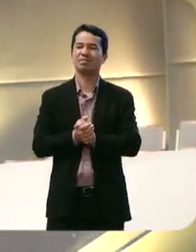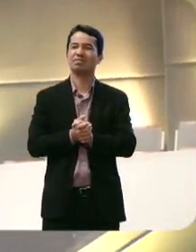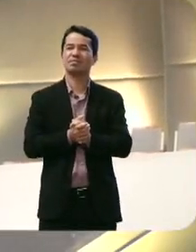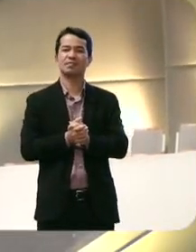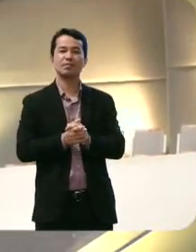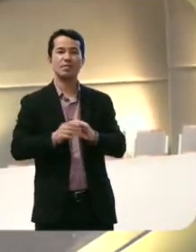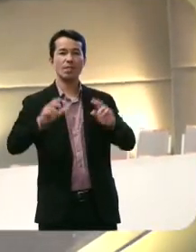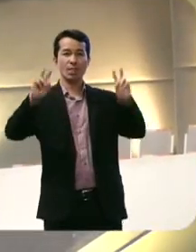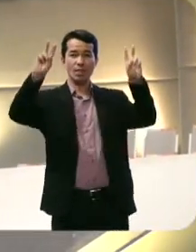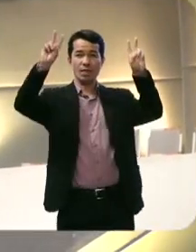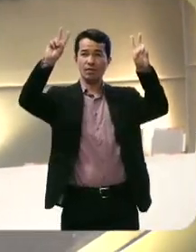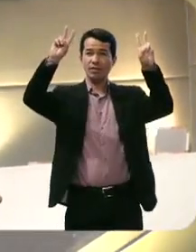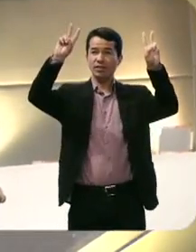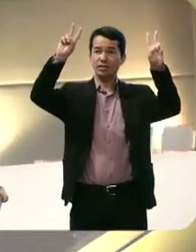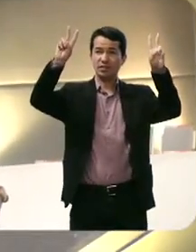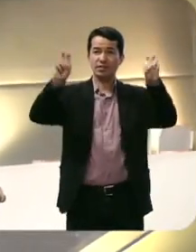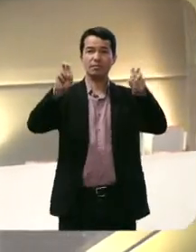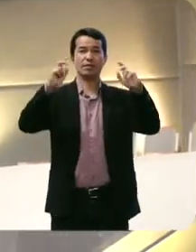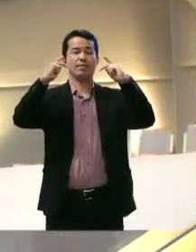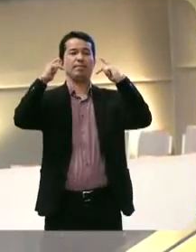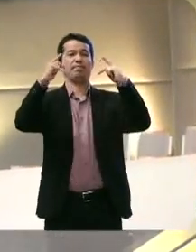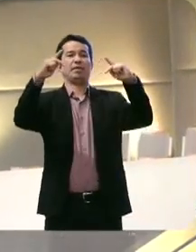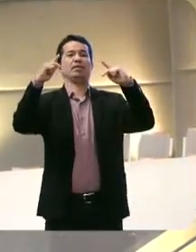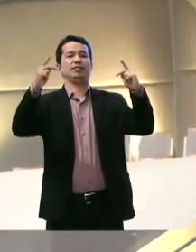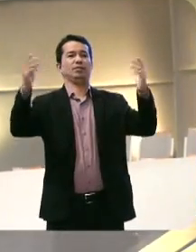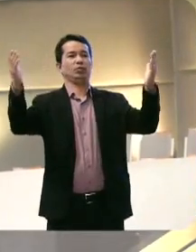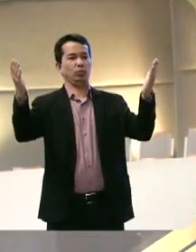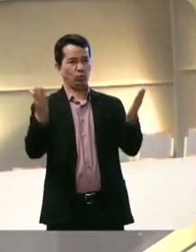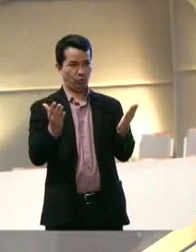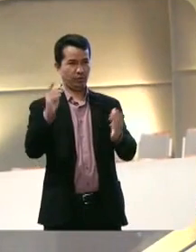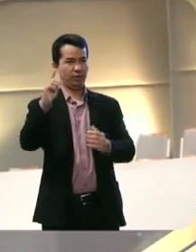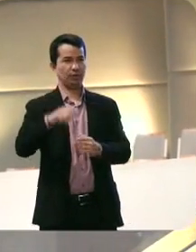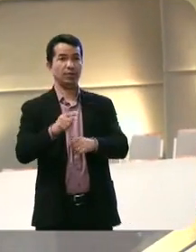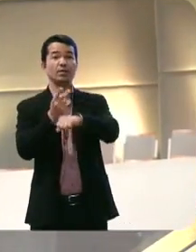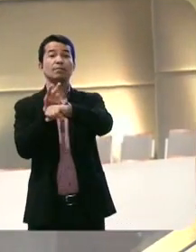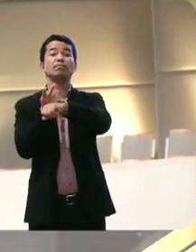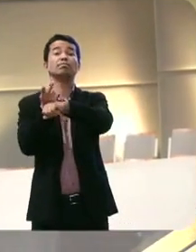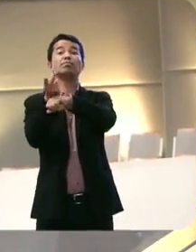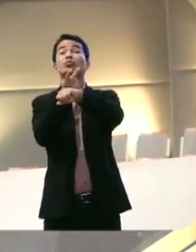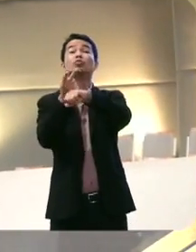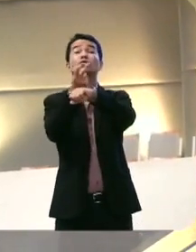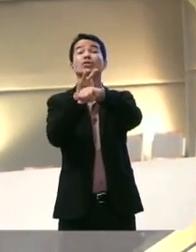O título da mensagem de hoje é Em Busca da Nuvem.